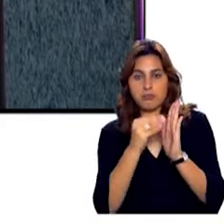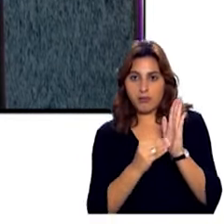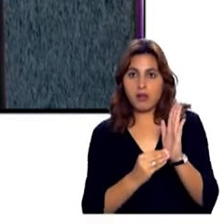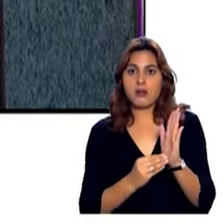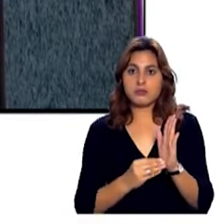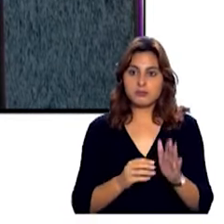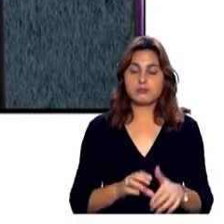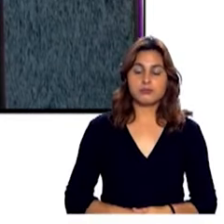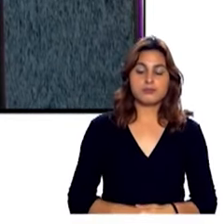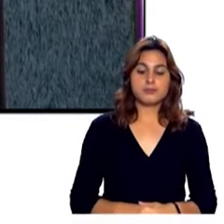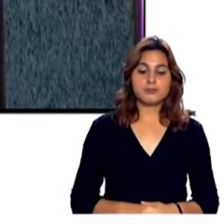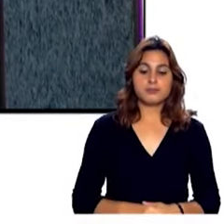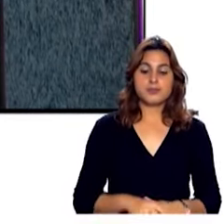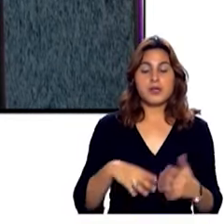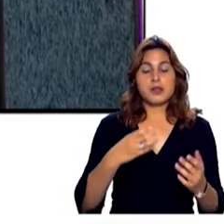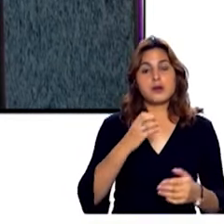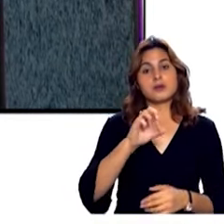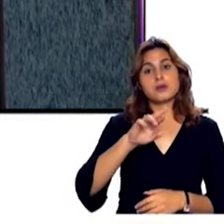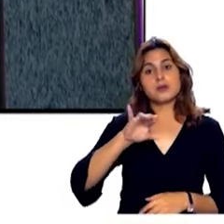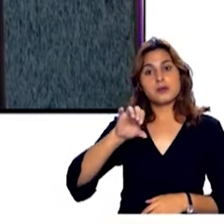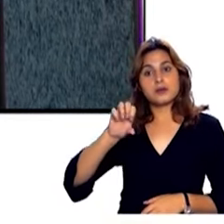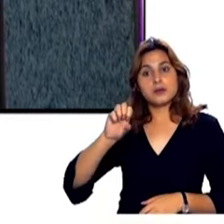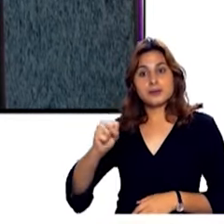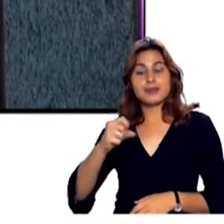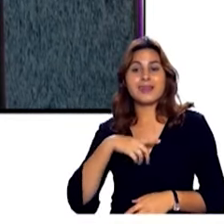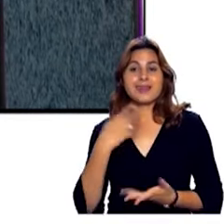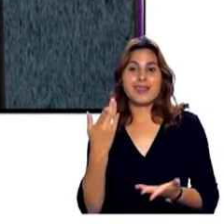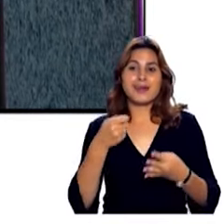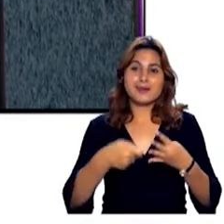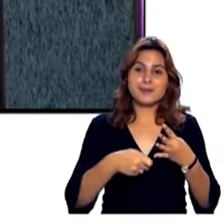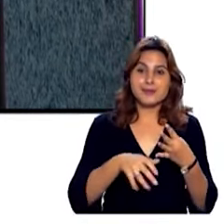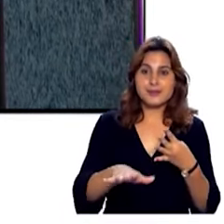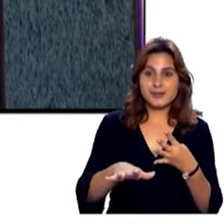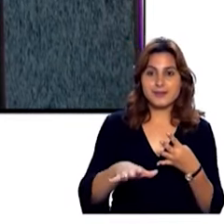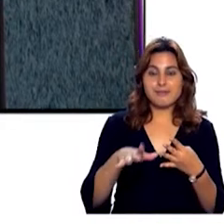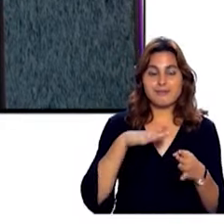segundo crisa a própria jurisdição